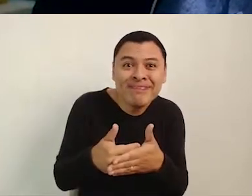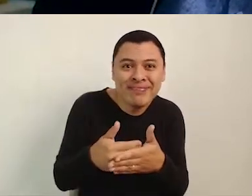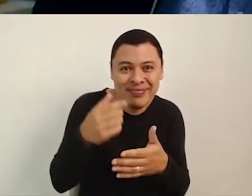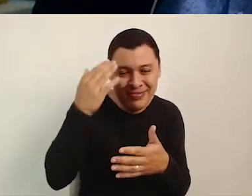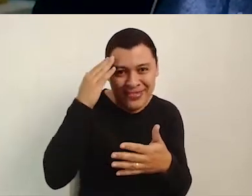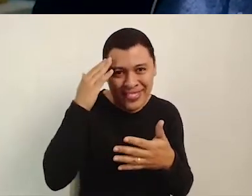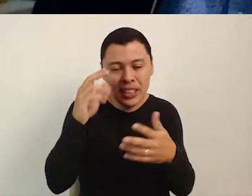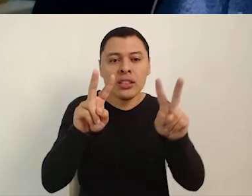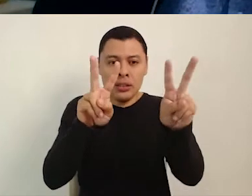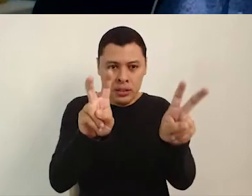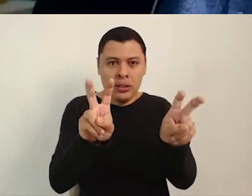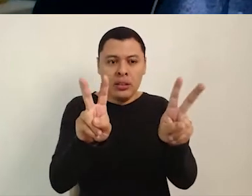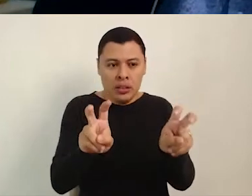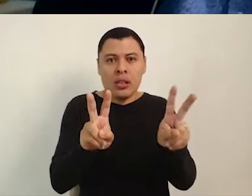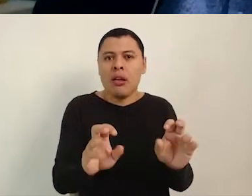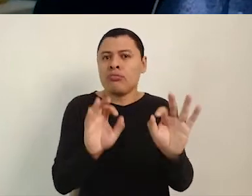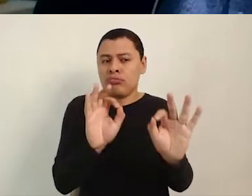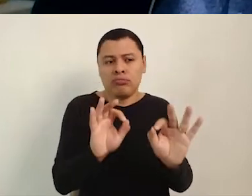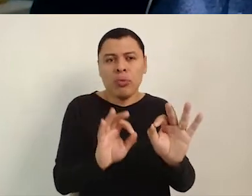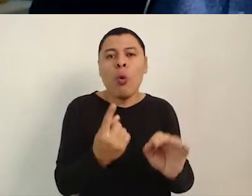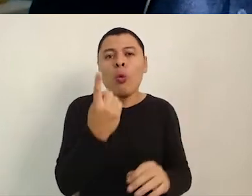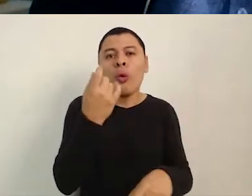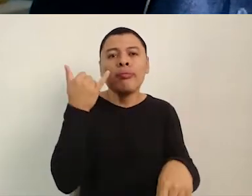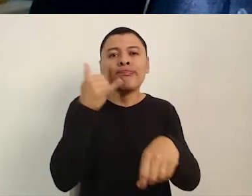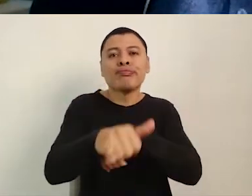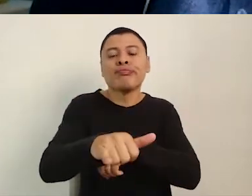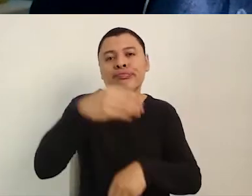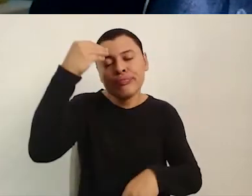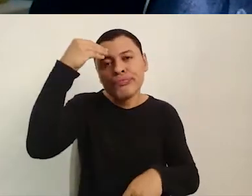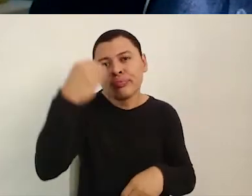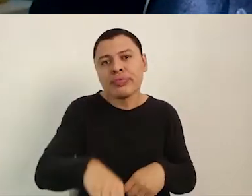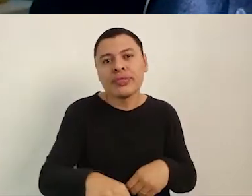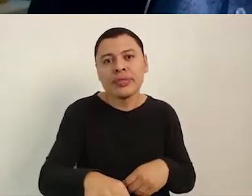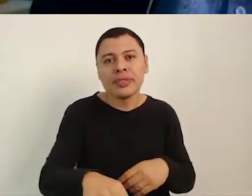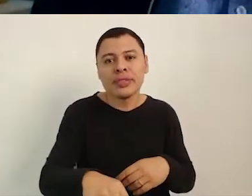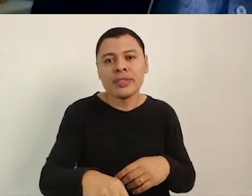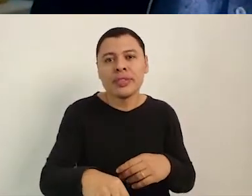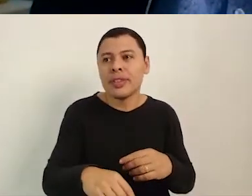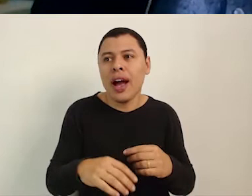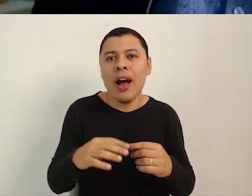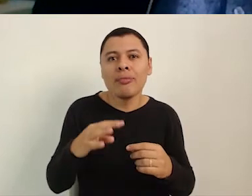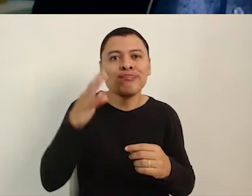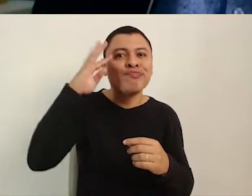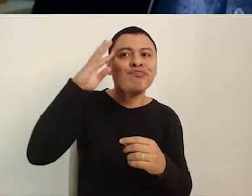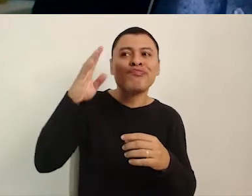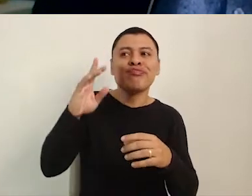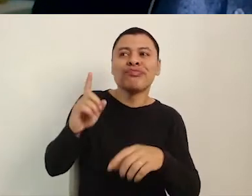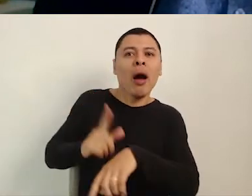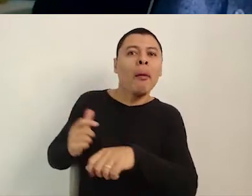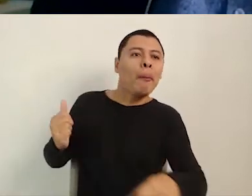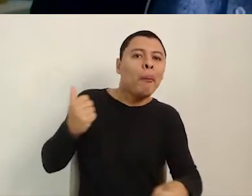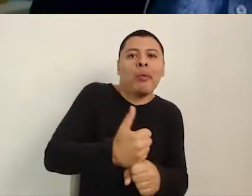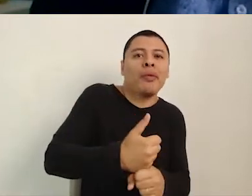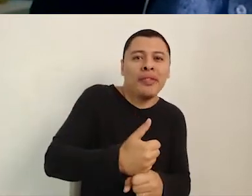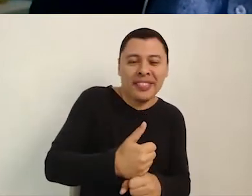que acontecem em todas as edições, acontece normal. Né? A gente já está, vamos dizer assim, já vimos isso algumas